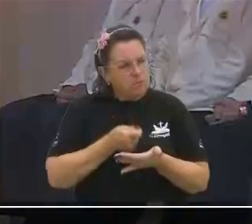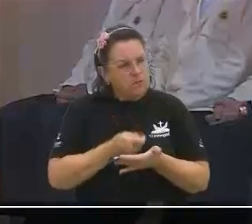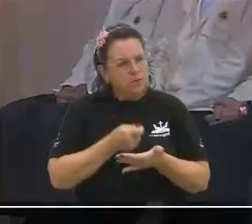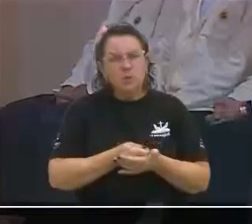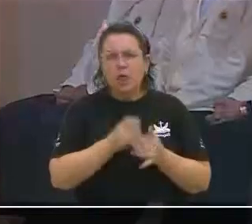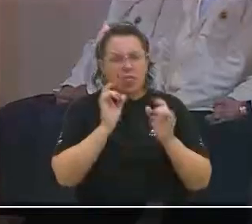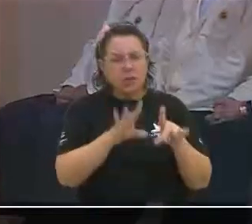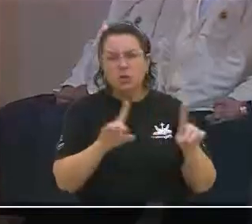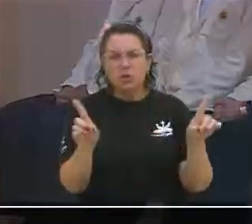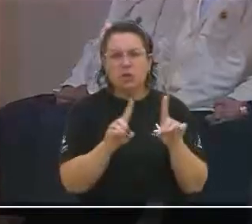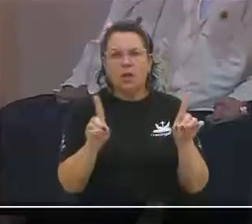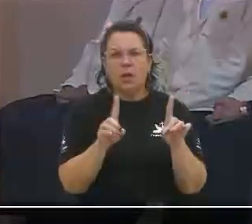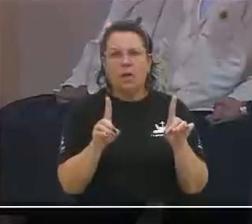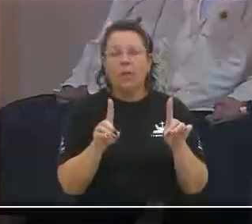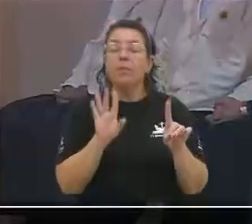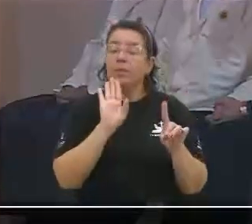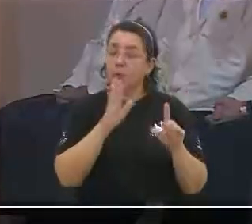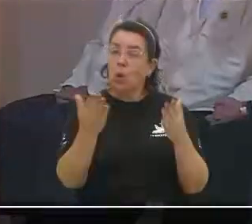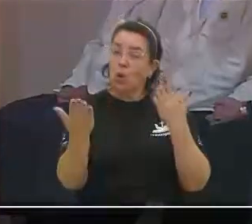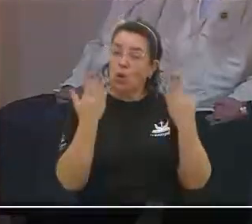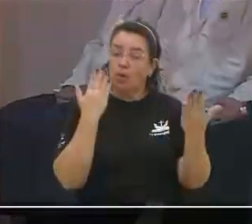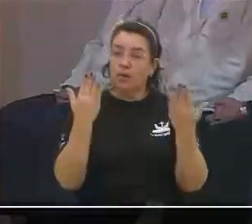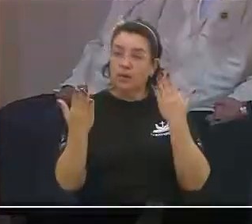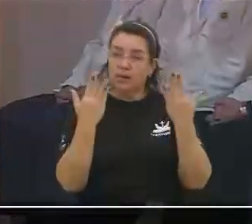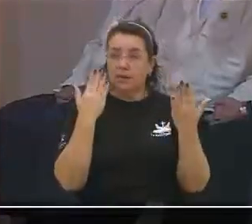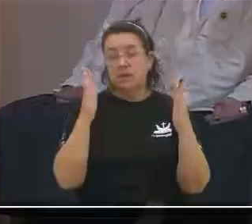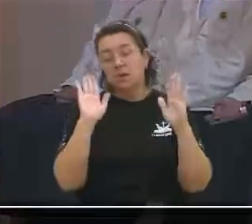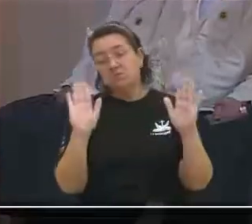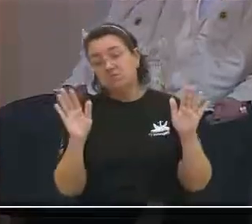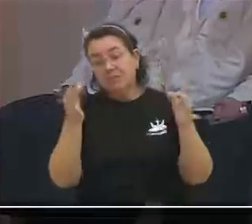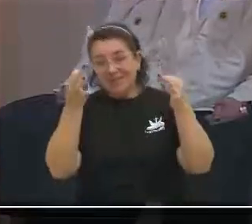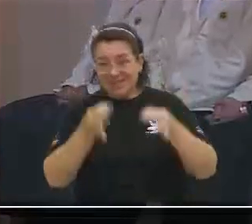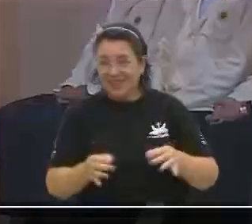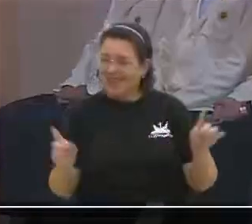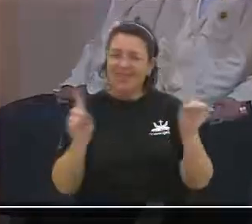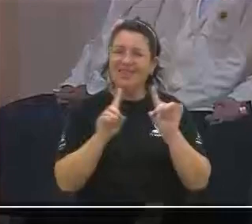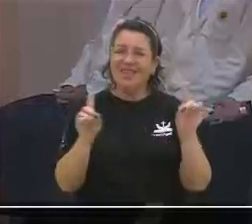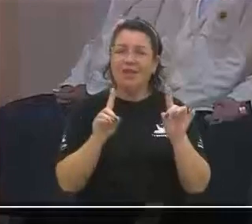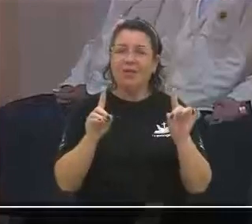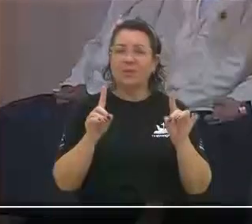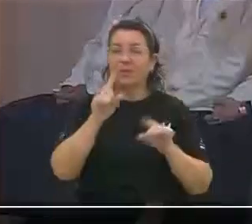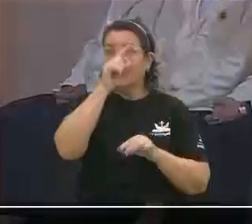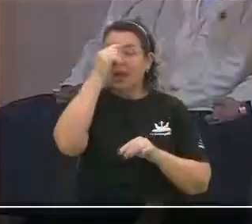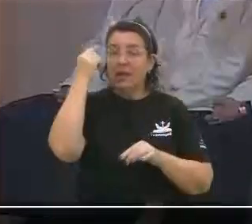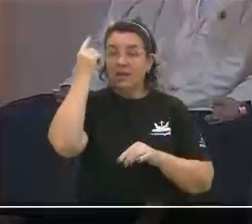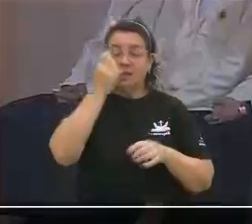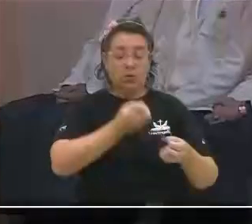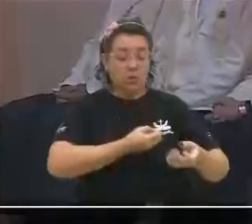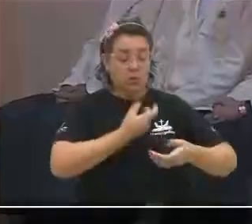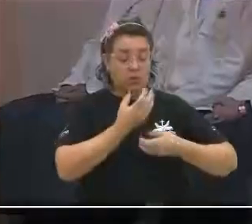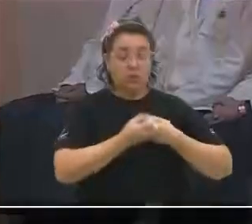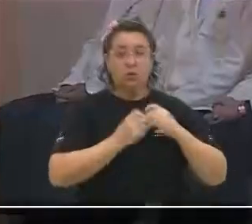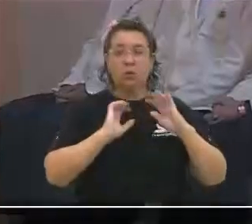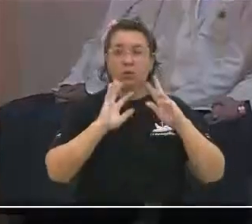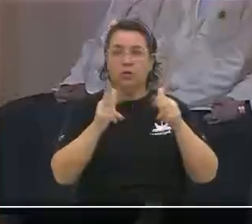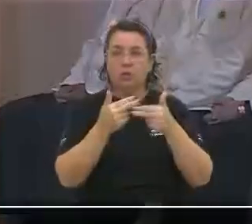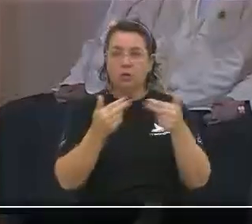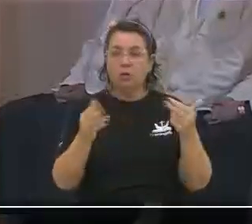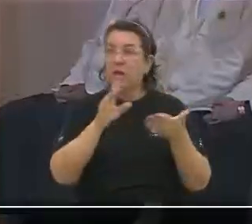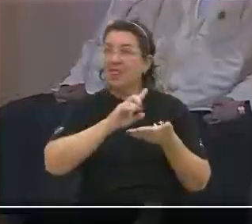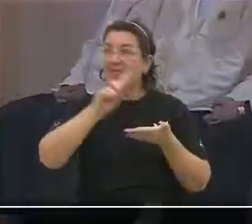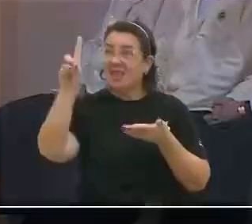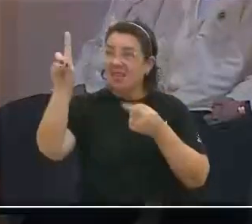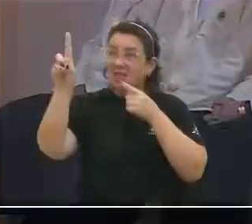claro que toda comparação ela é um tanto inexata Santo Agostinho já dizia tudo que falamos de